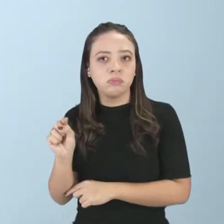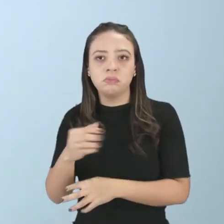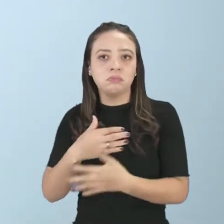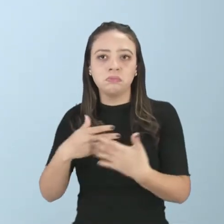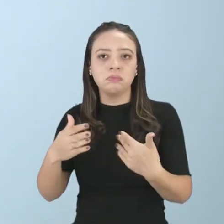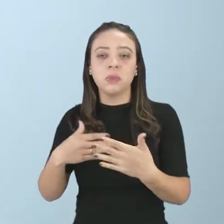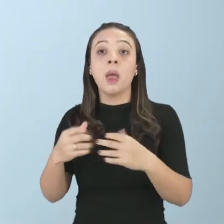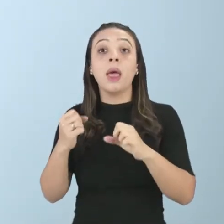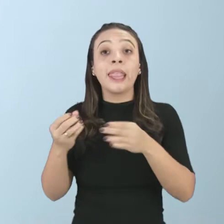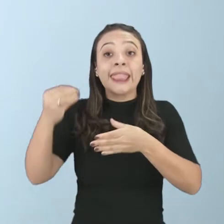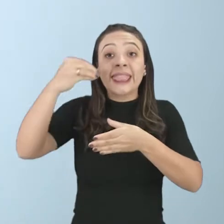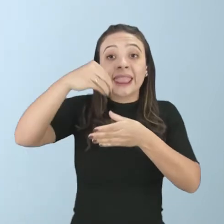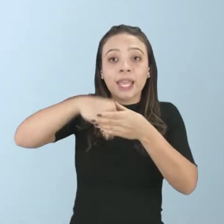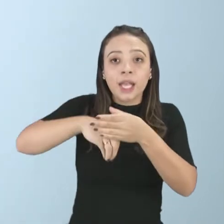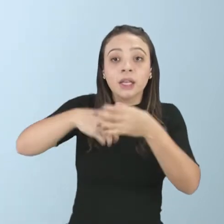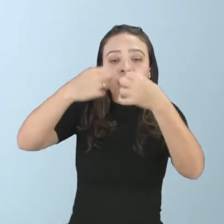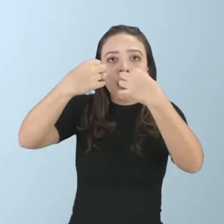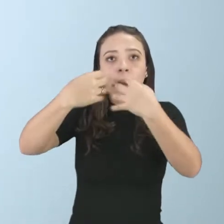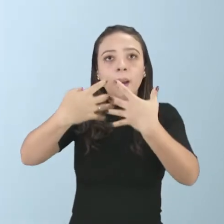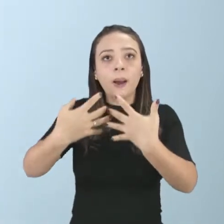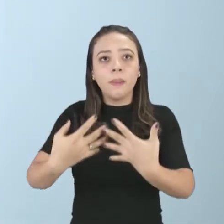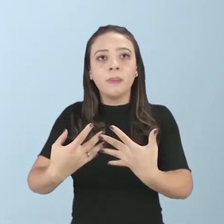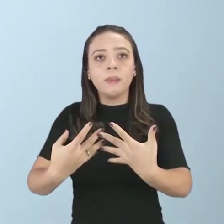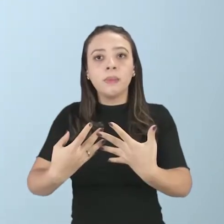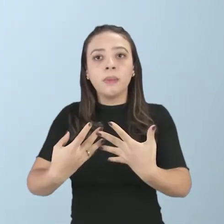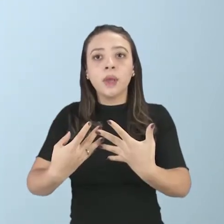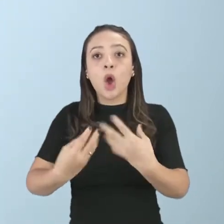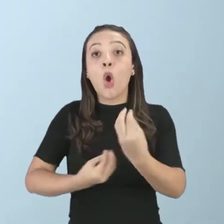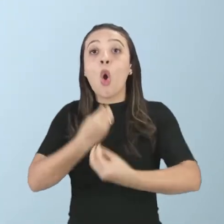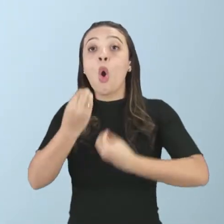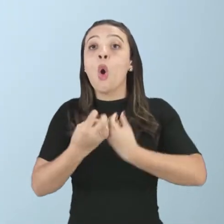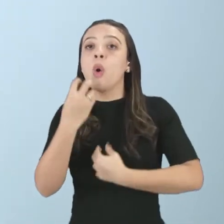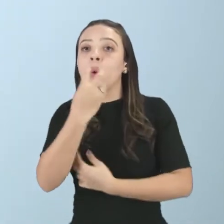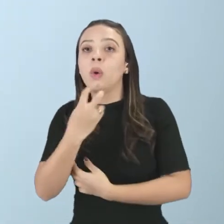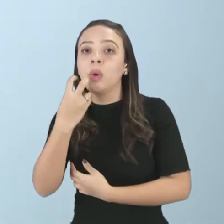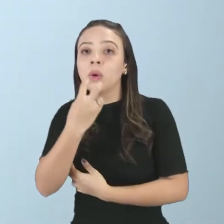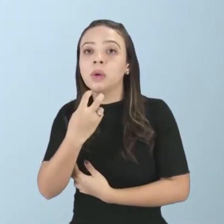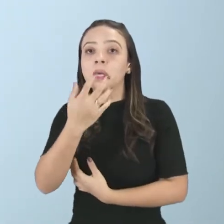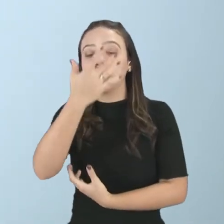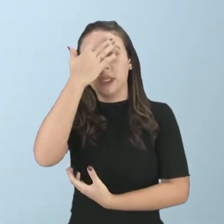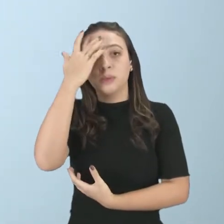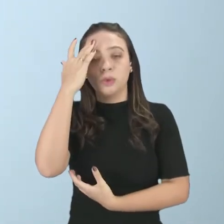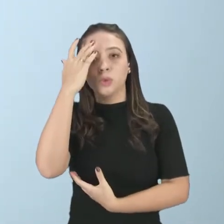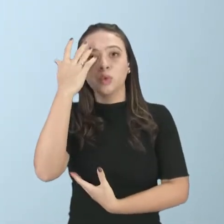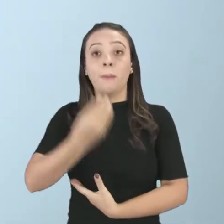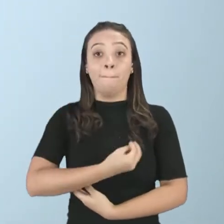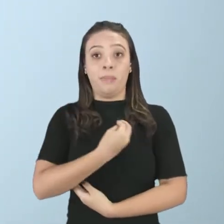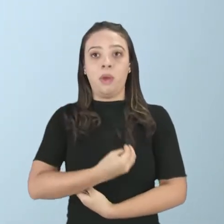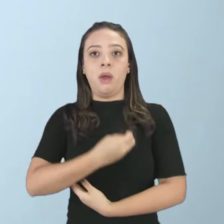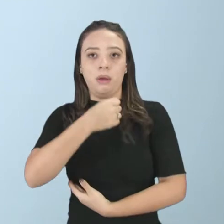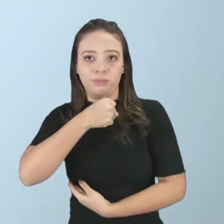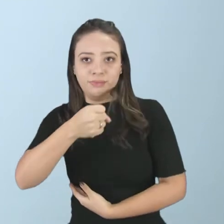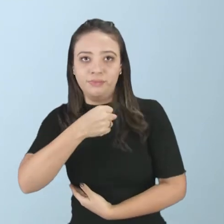ser inseridos para marcar essa questão da oralidade e ação dos participantes.